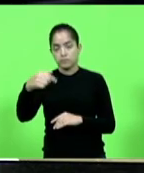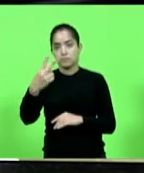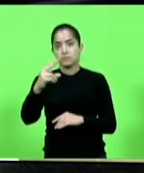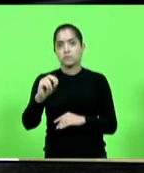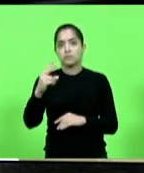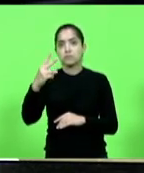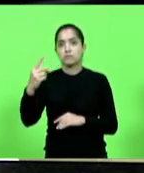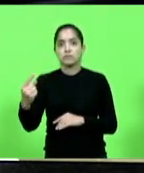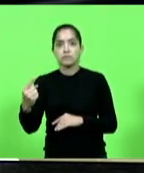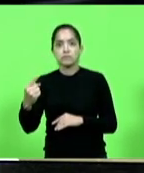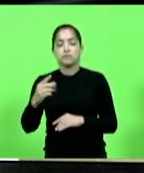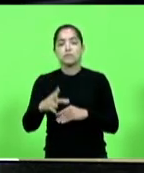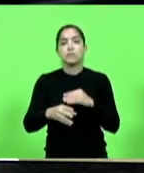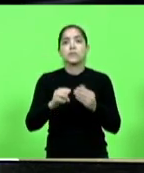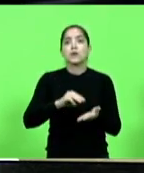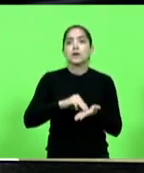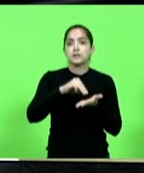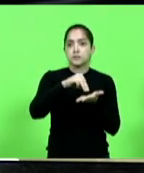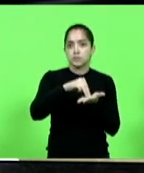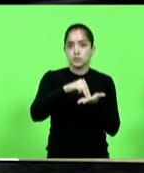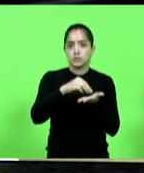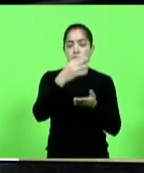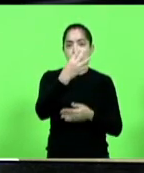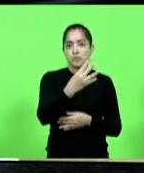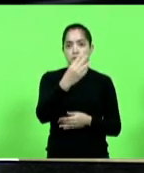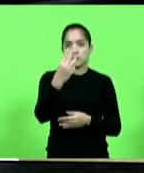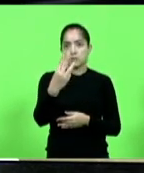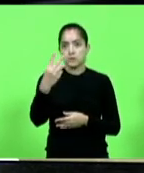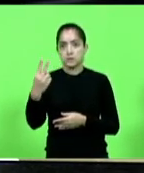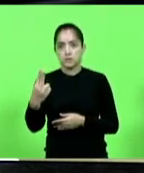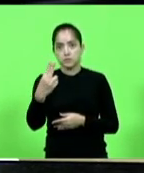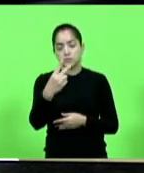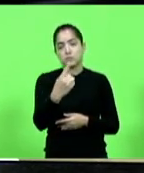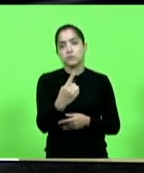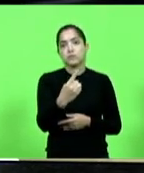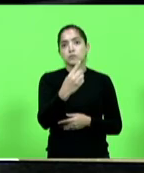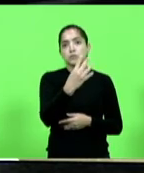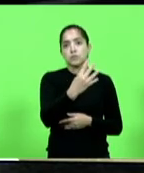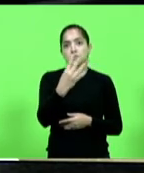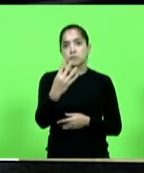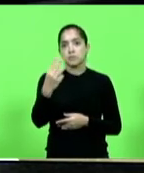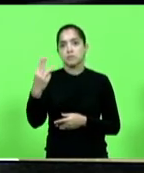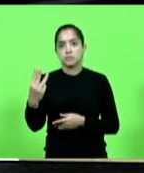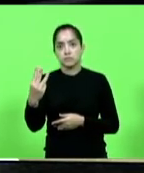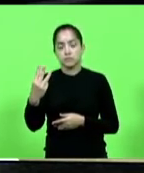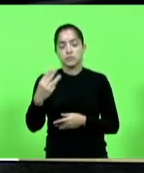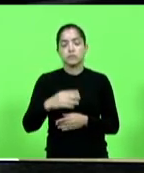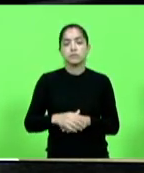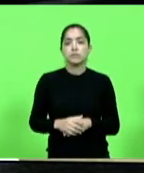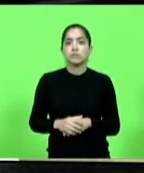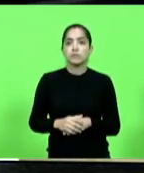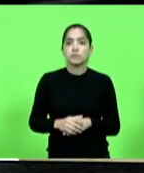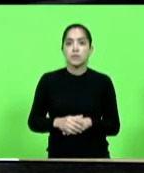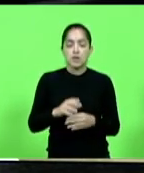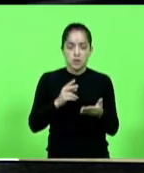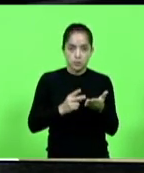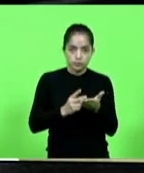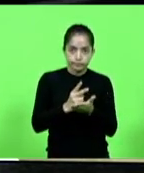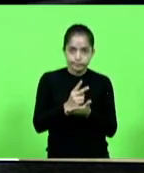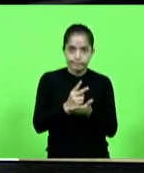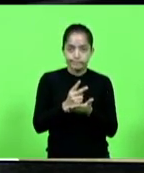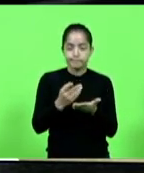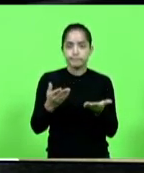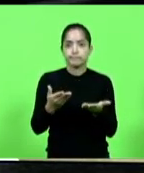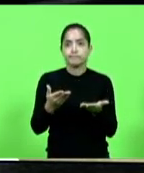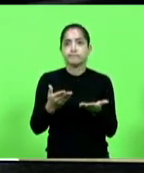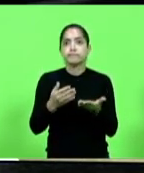as moções nº 431 e 443-2021. Dando continuidade à ordem do